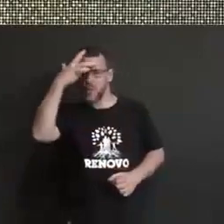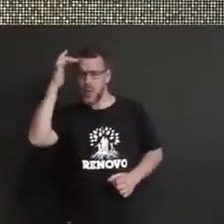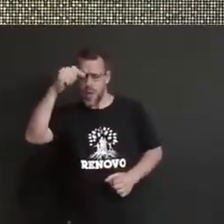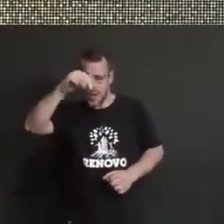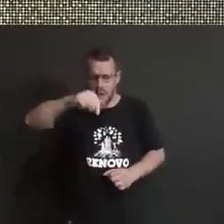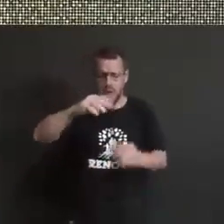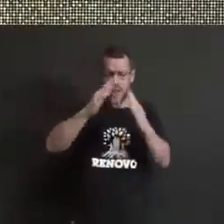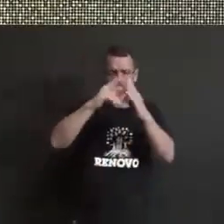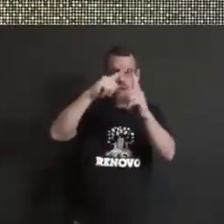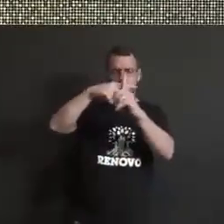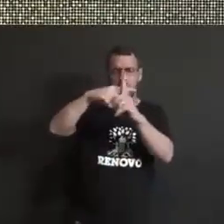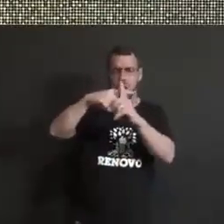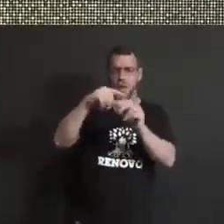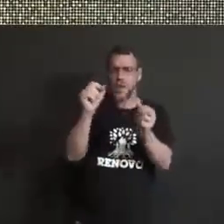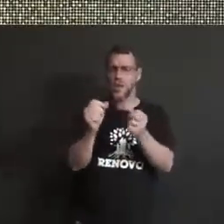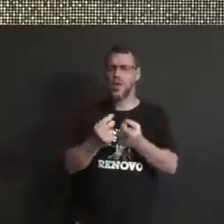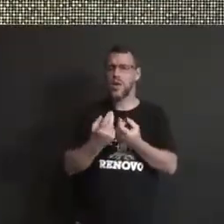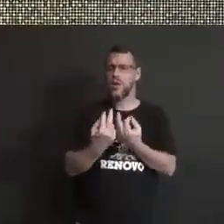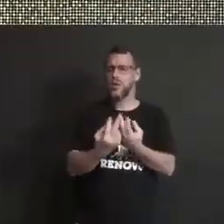fraco?